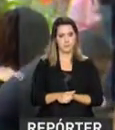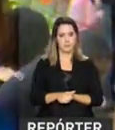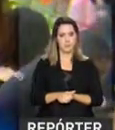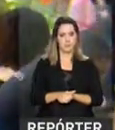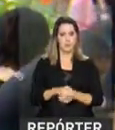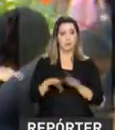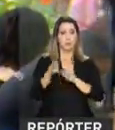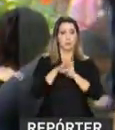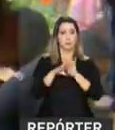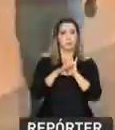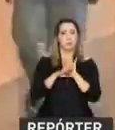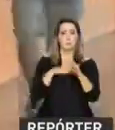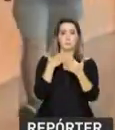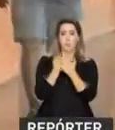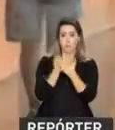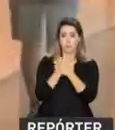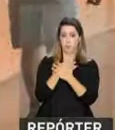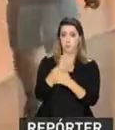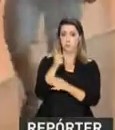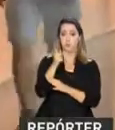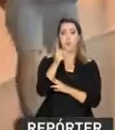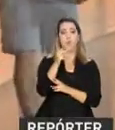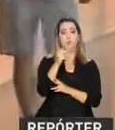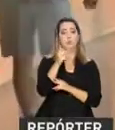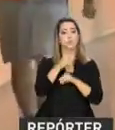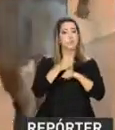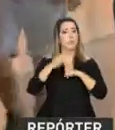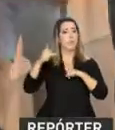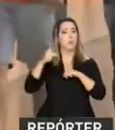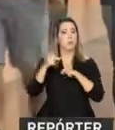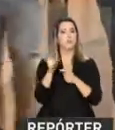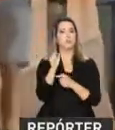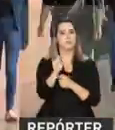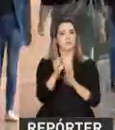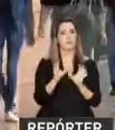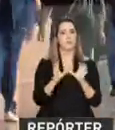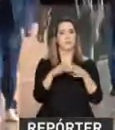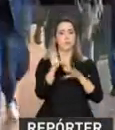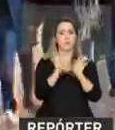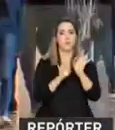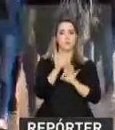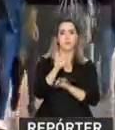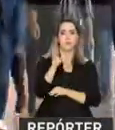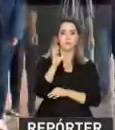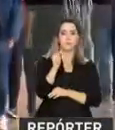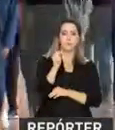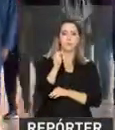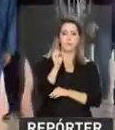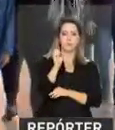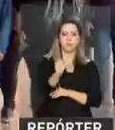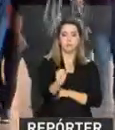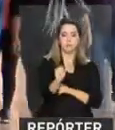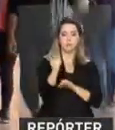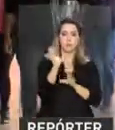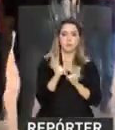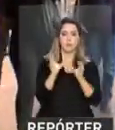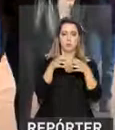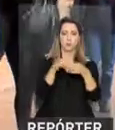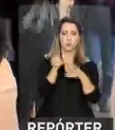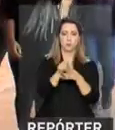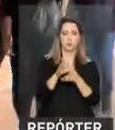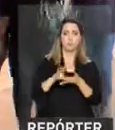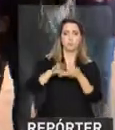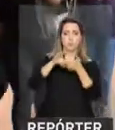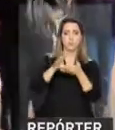O Programa de Estudos de Pós-Graduação organizado pela CAPES, a Coordenação de Aperfeiçoamento de Pessoal